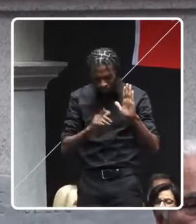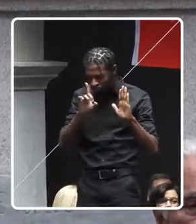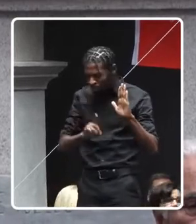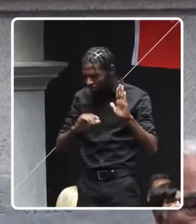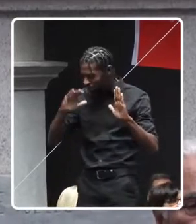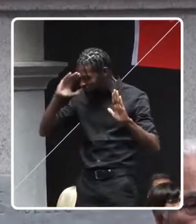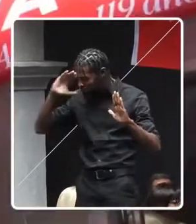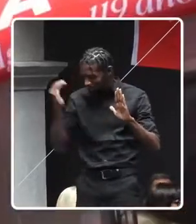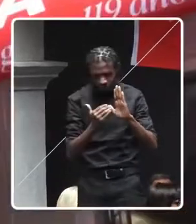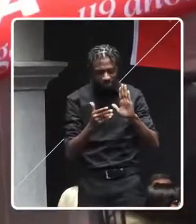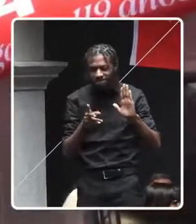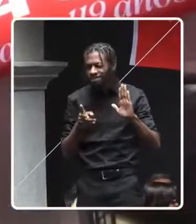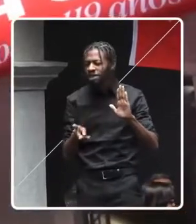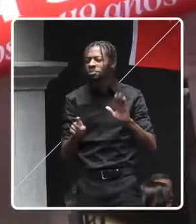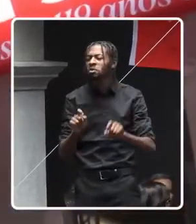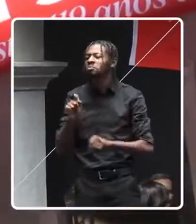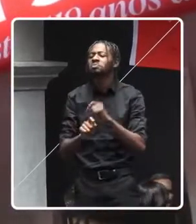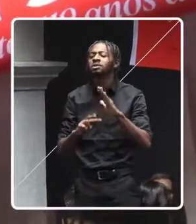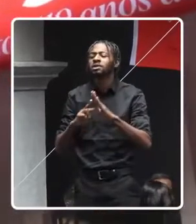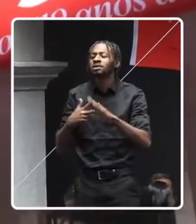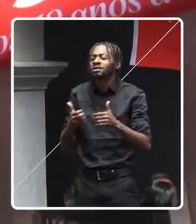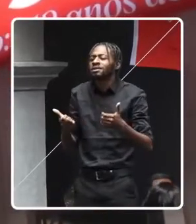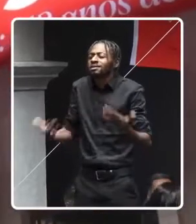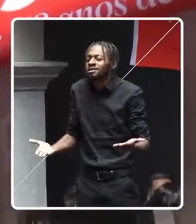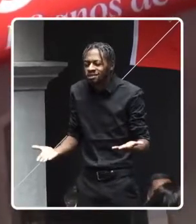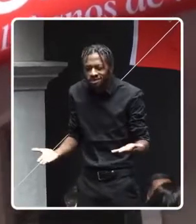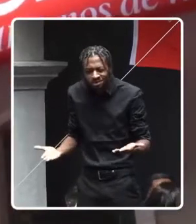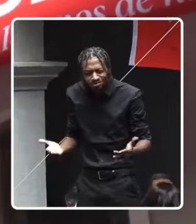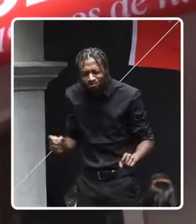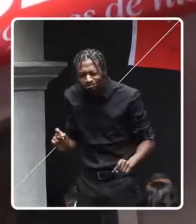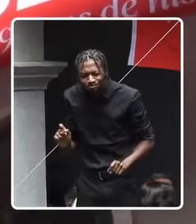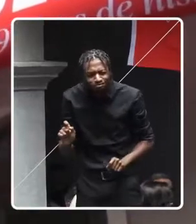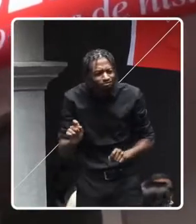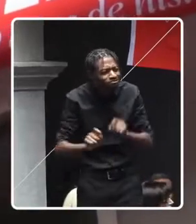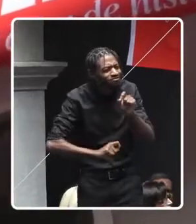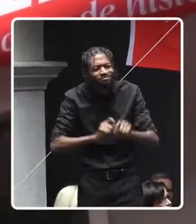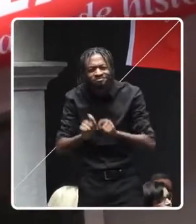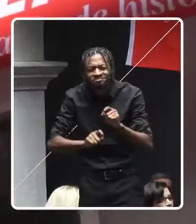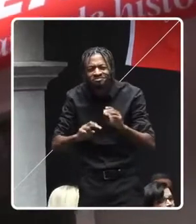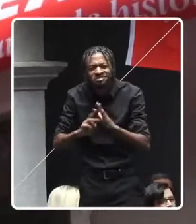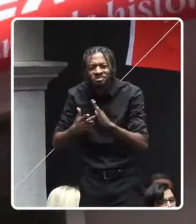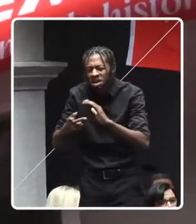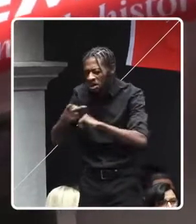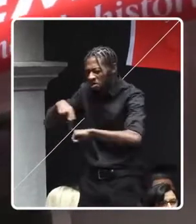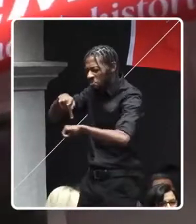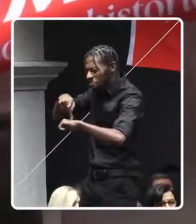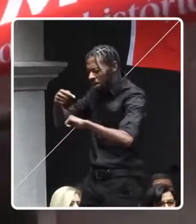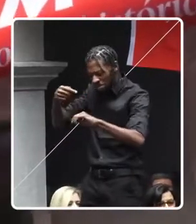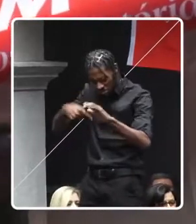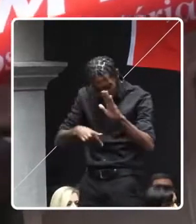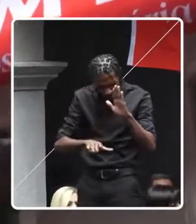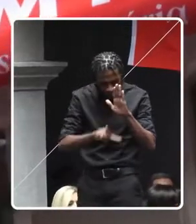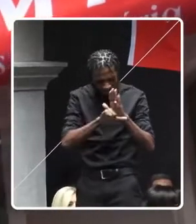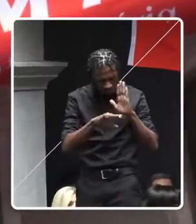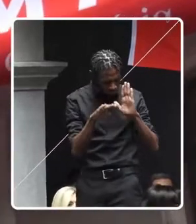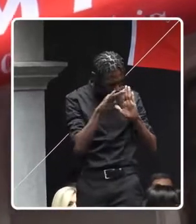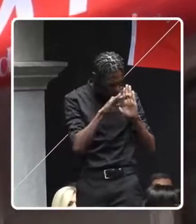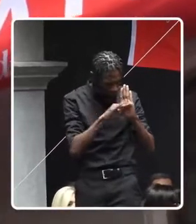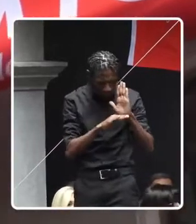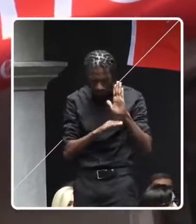O que significa isto? O que é o Estado Democrático de Direito sempre?